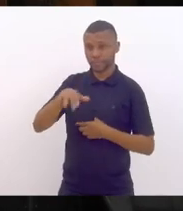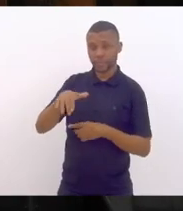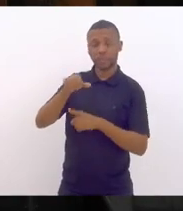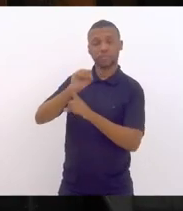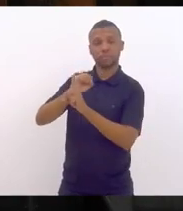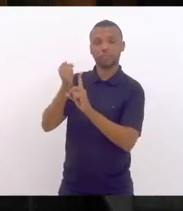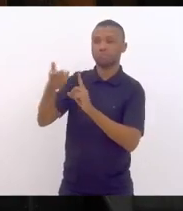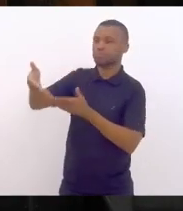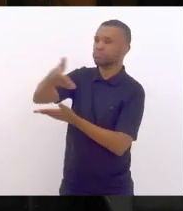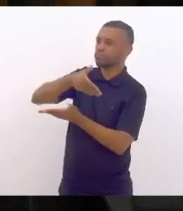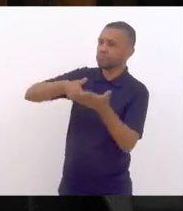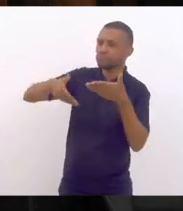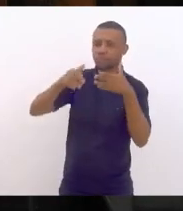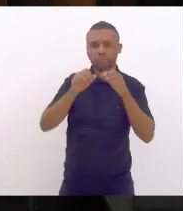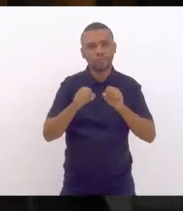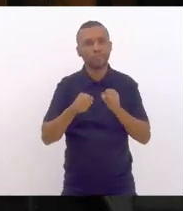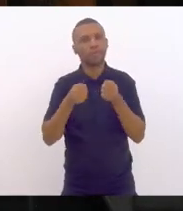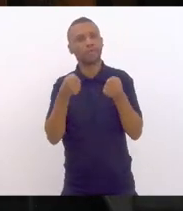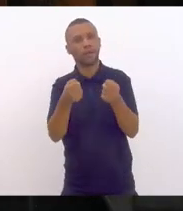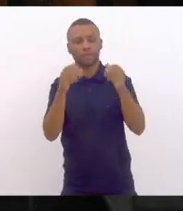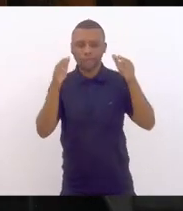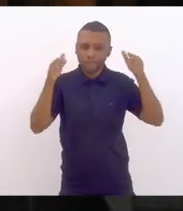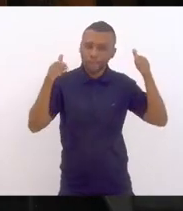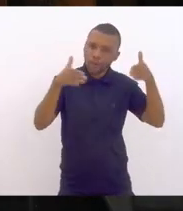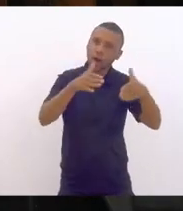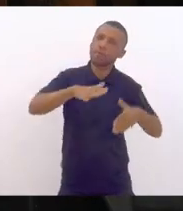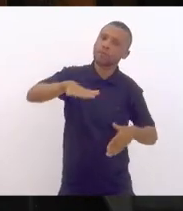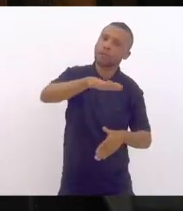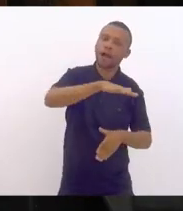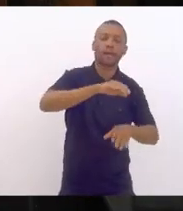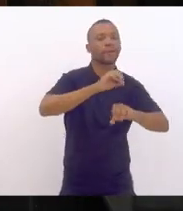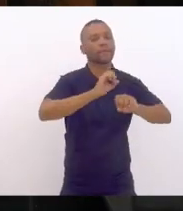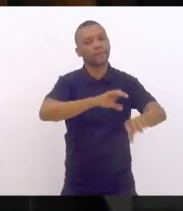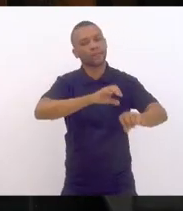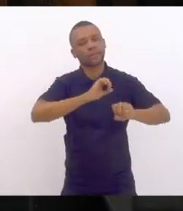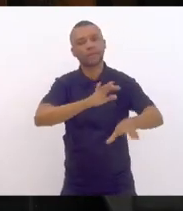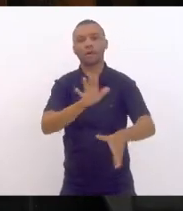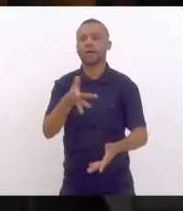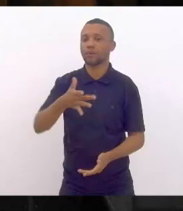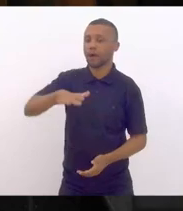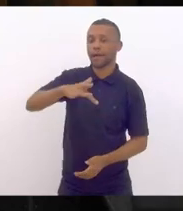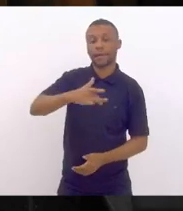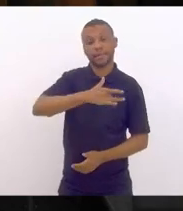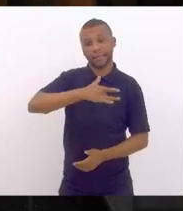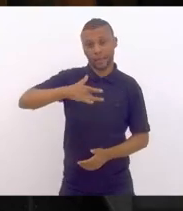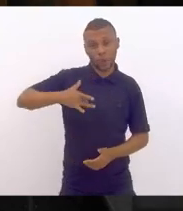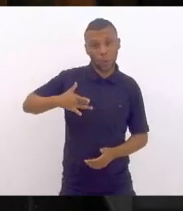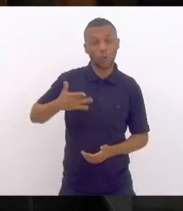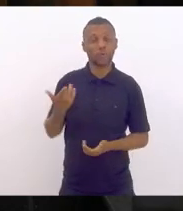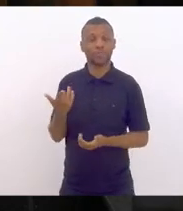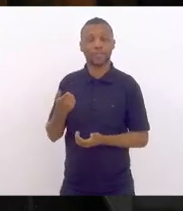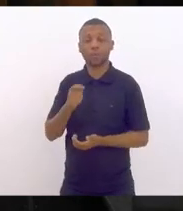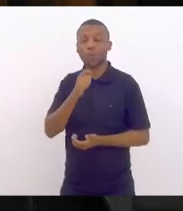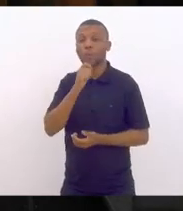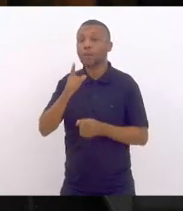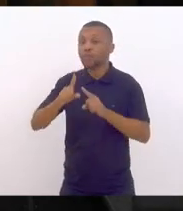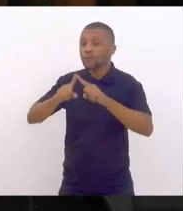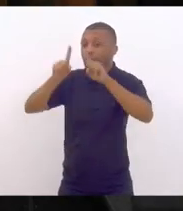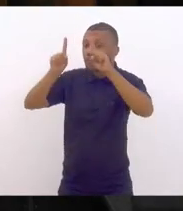educação a saúde a assistência social sem funcionarismo público